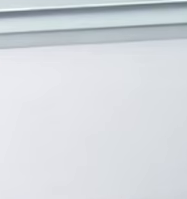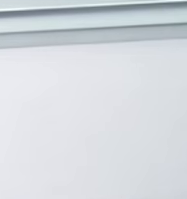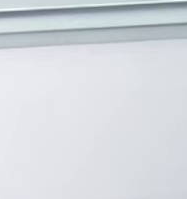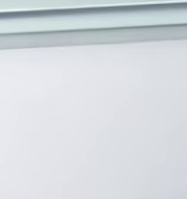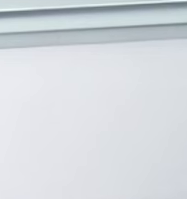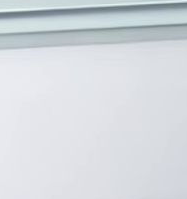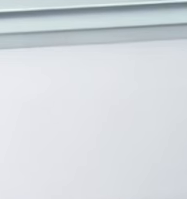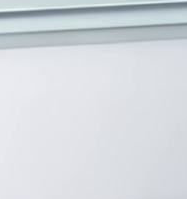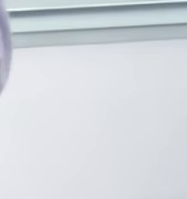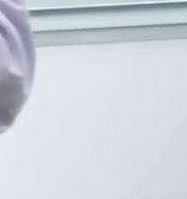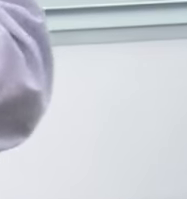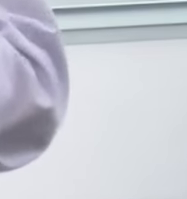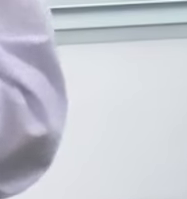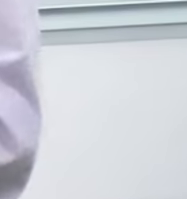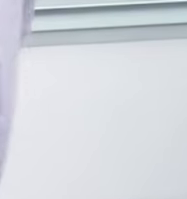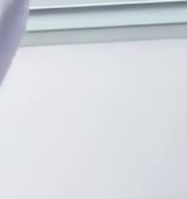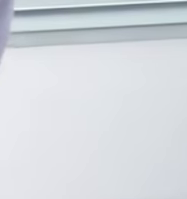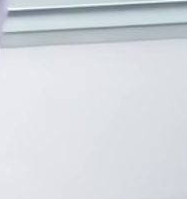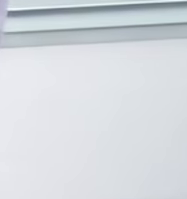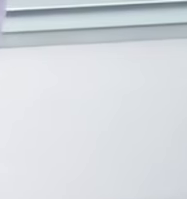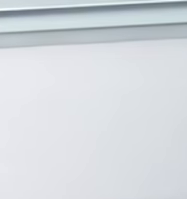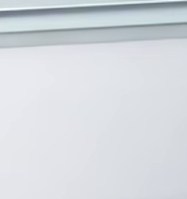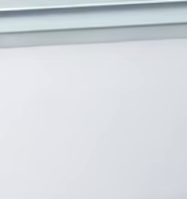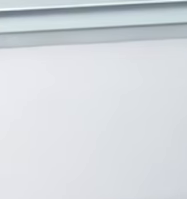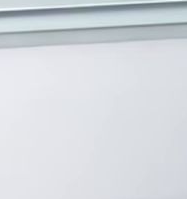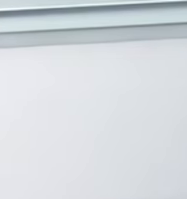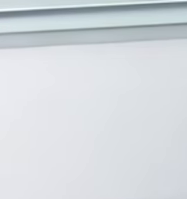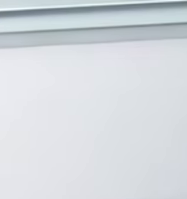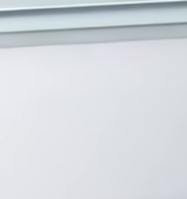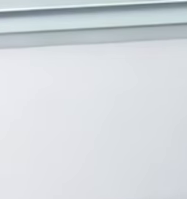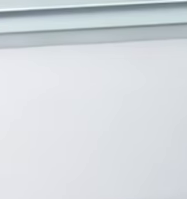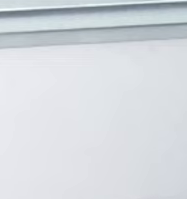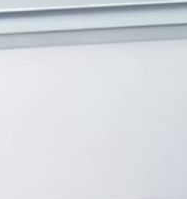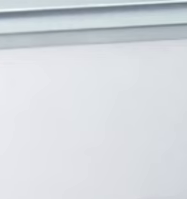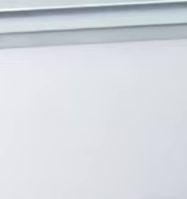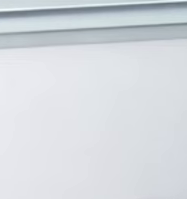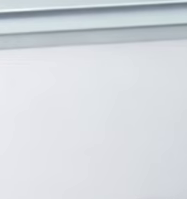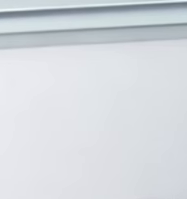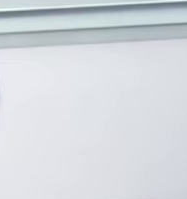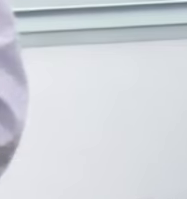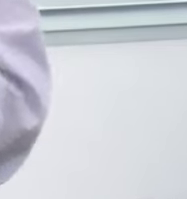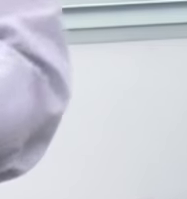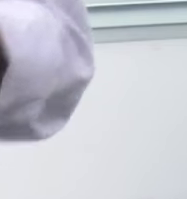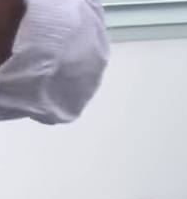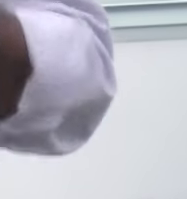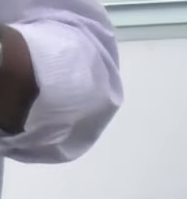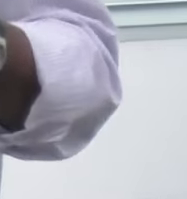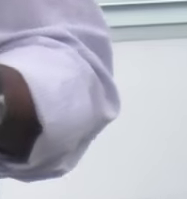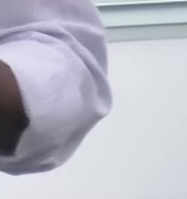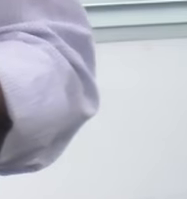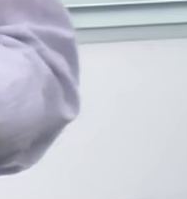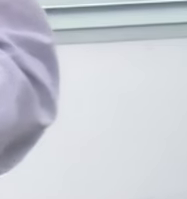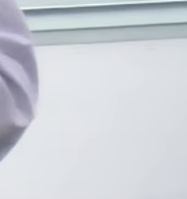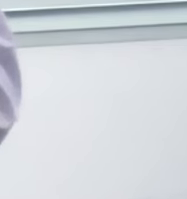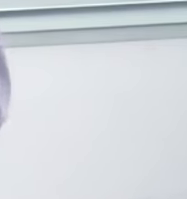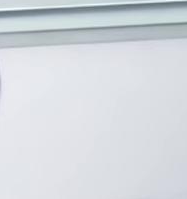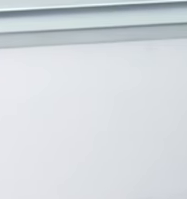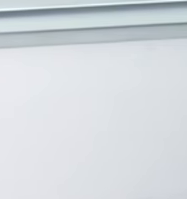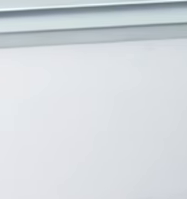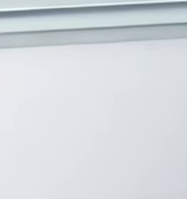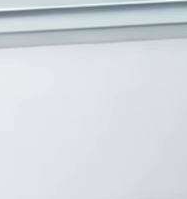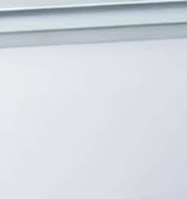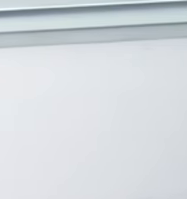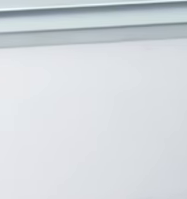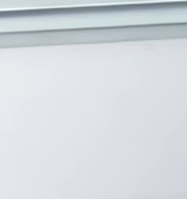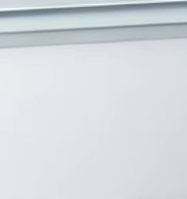pesquisa, a Light era avaliada como a melhor concessionária de serviço público.